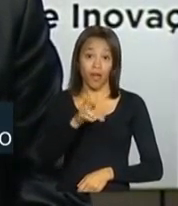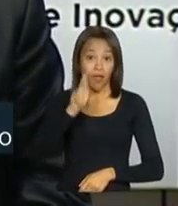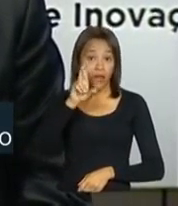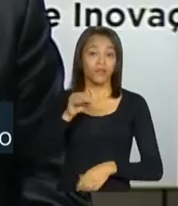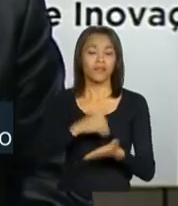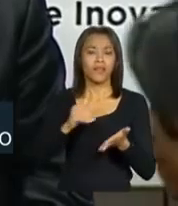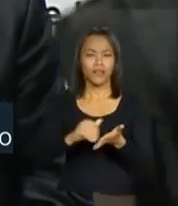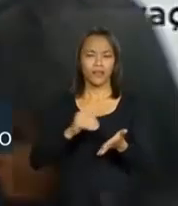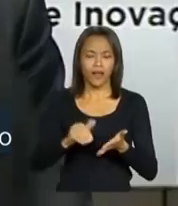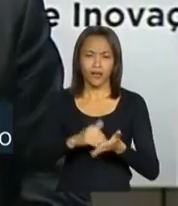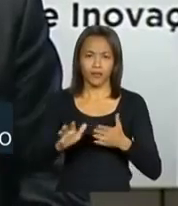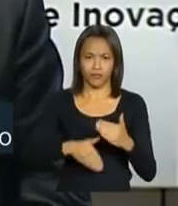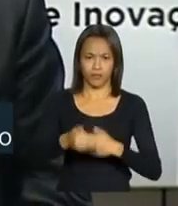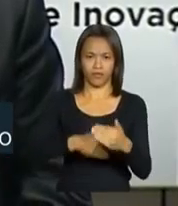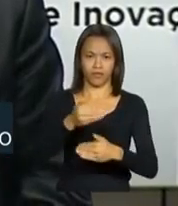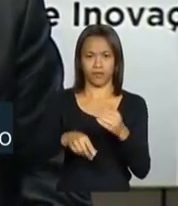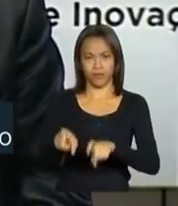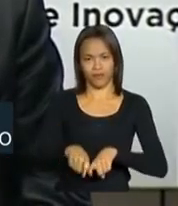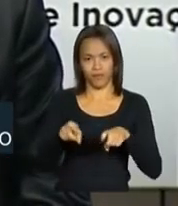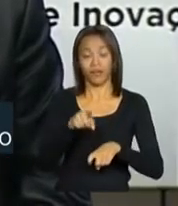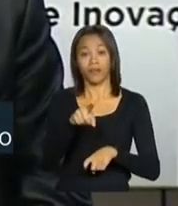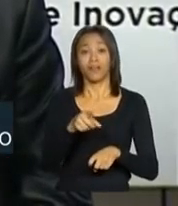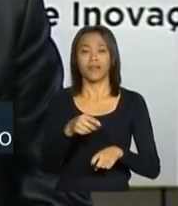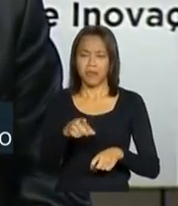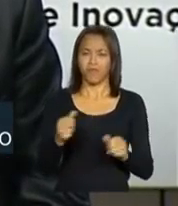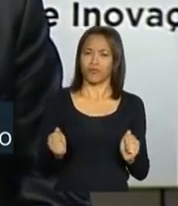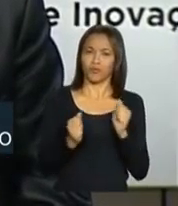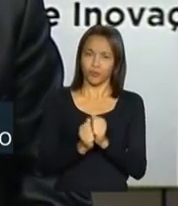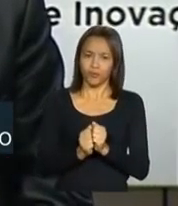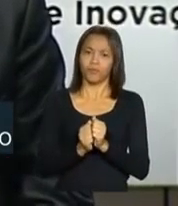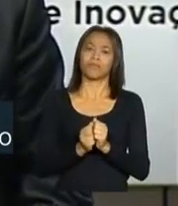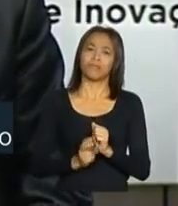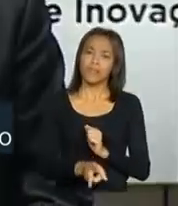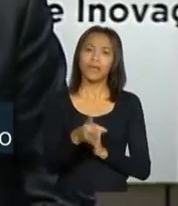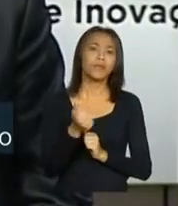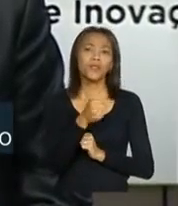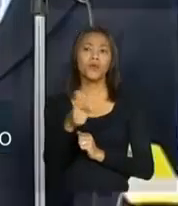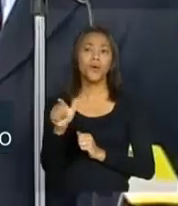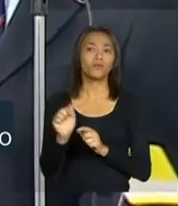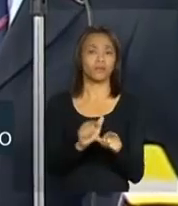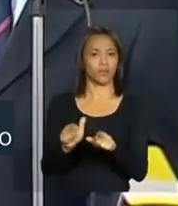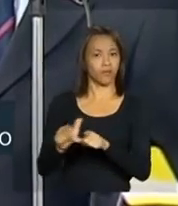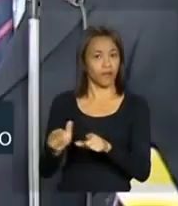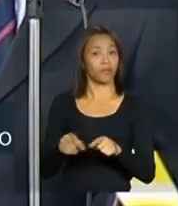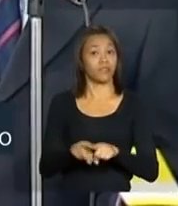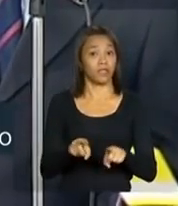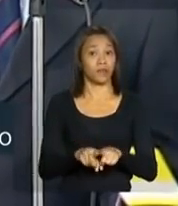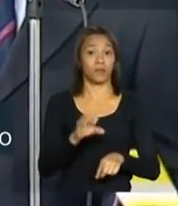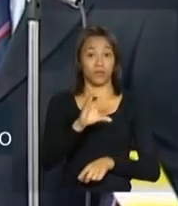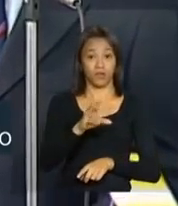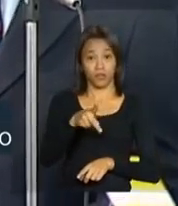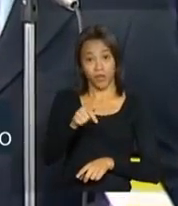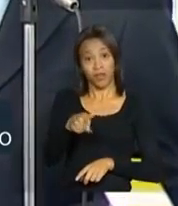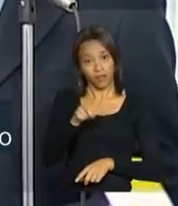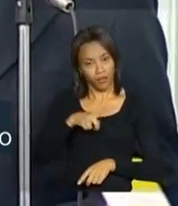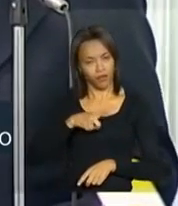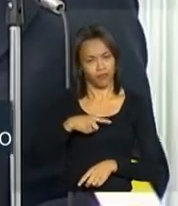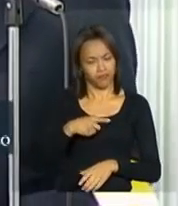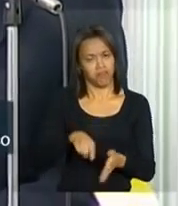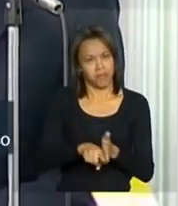Ministério do Desenvolvimento Agrário, grande parceiro nesta e em outras iniciativas que o CNPq tem desenvolvido ao longo dos